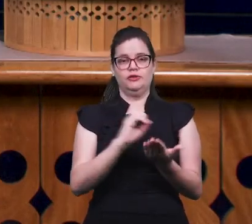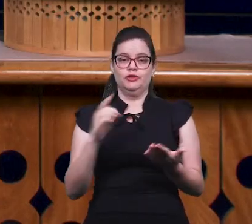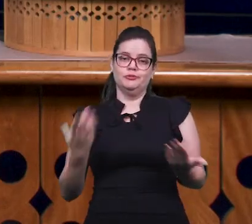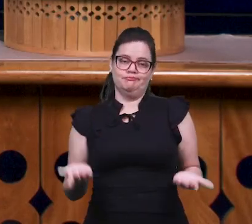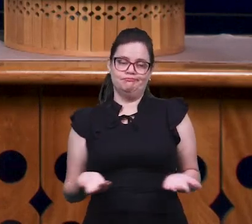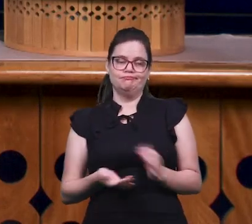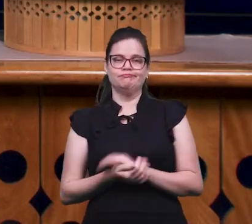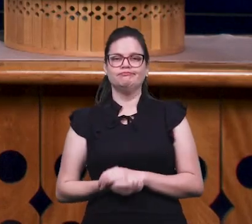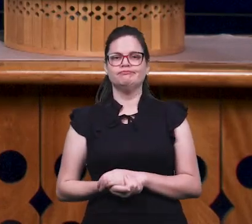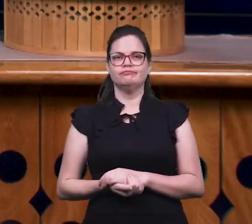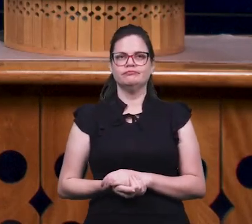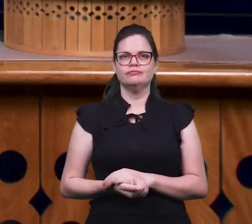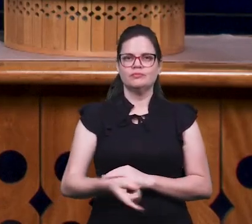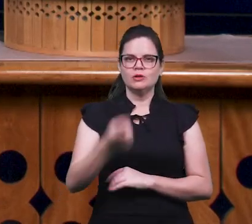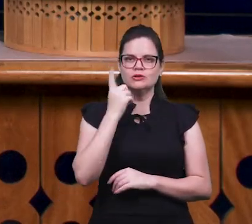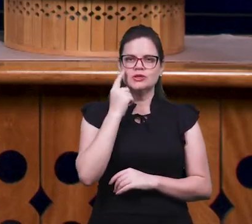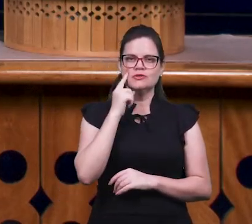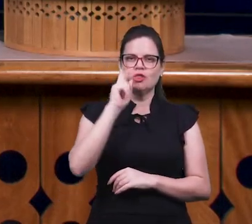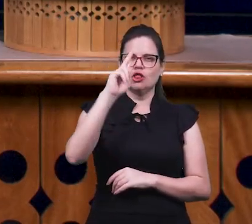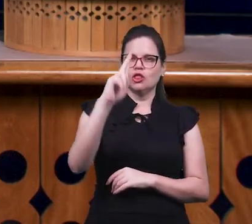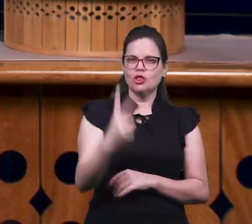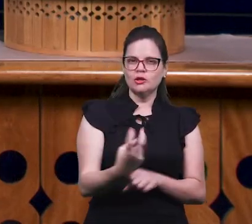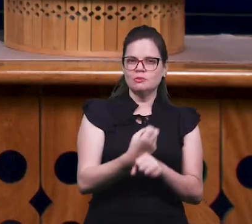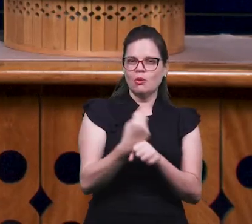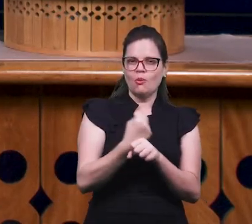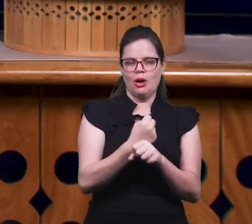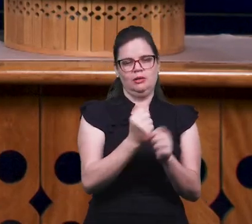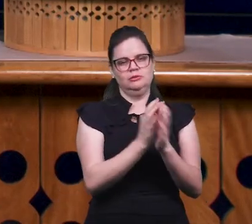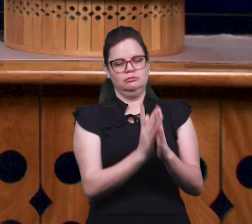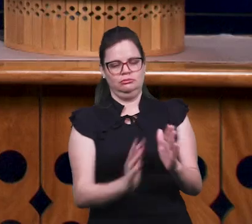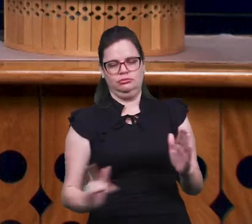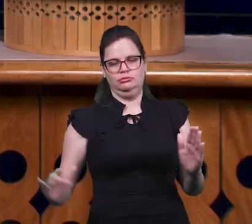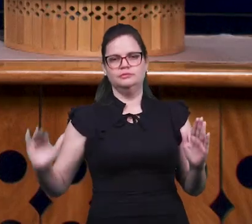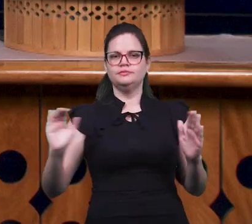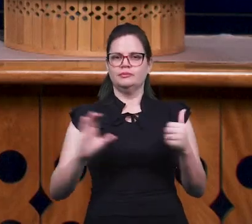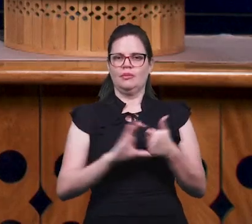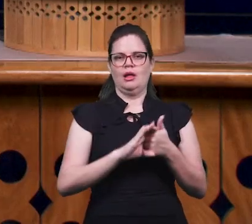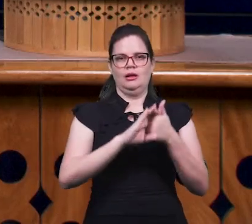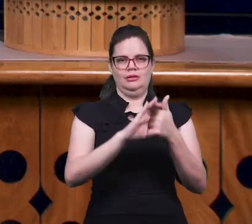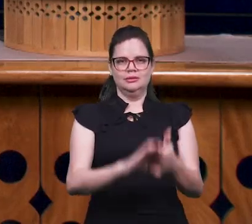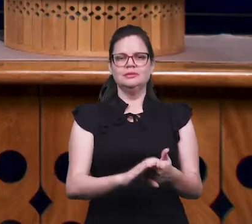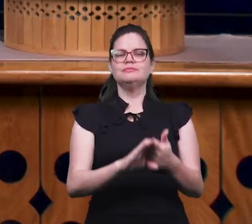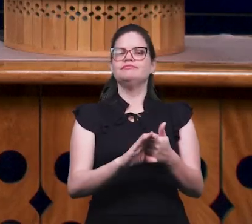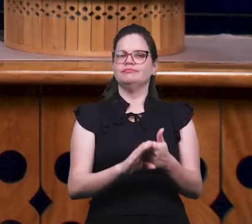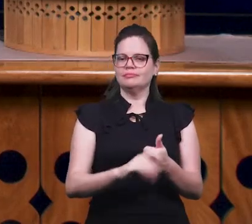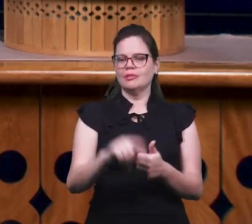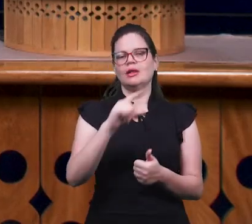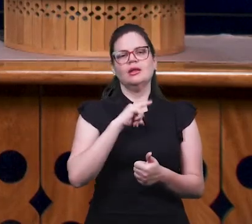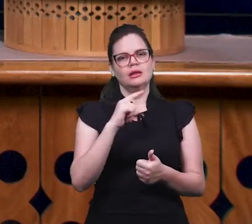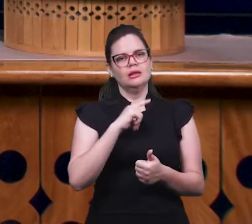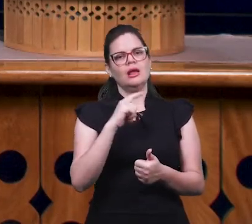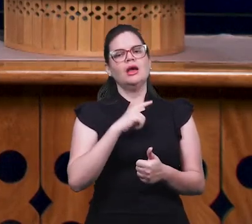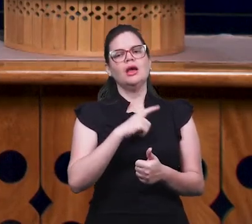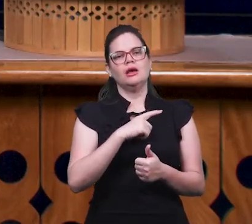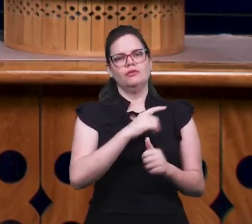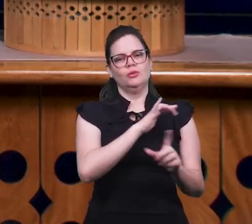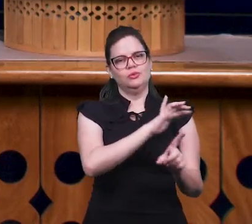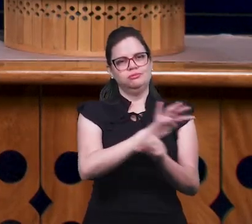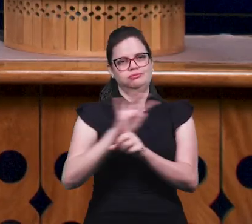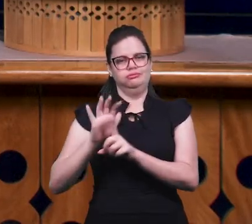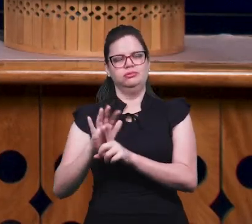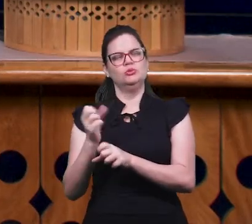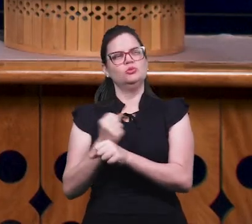nós vemos, meus irmãos, que nesses 2000 anos do cristianismo, o cristianismo foi contaminado por muitas coisas. Já